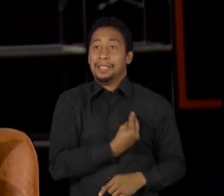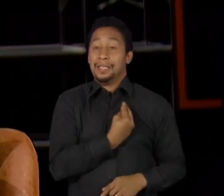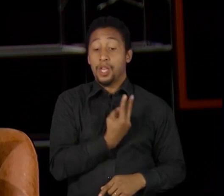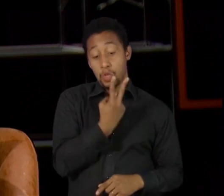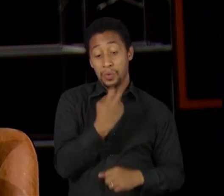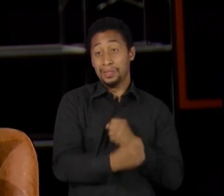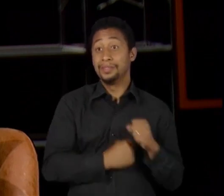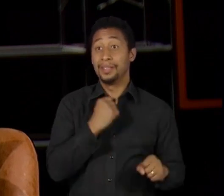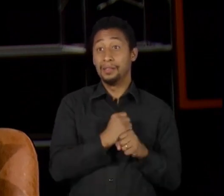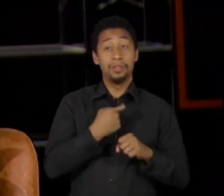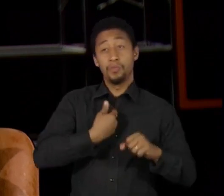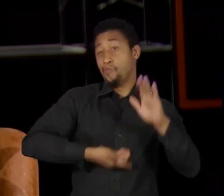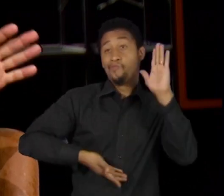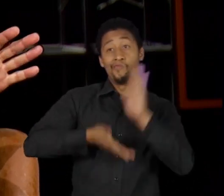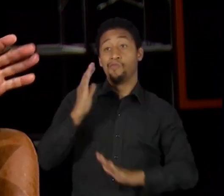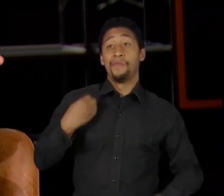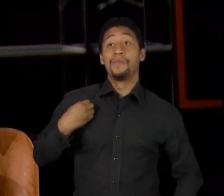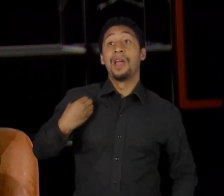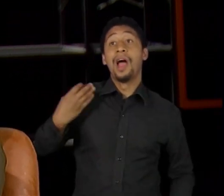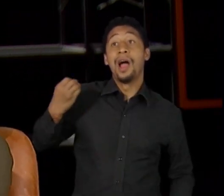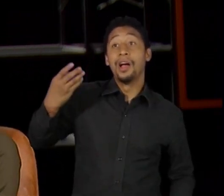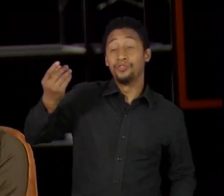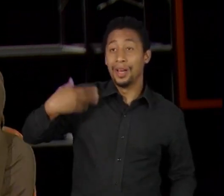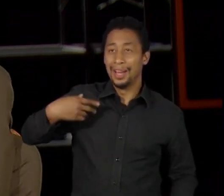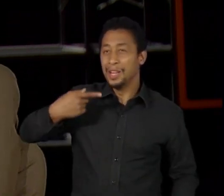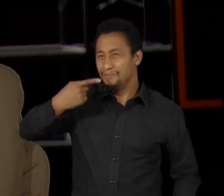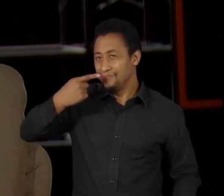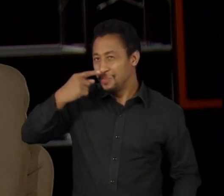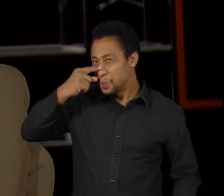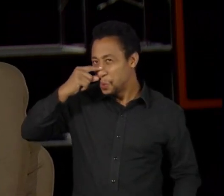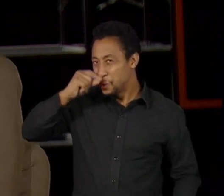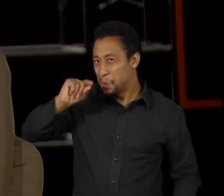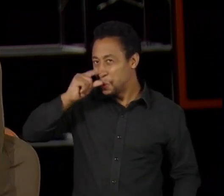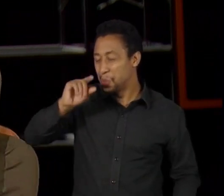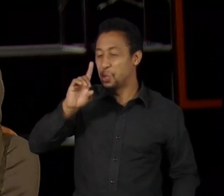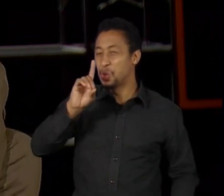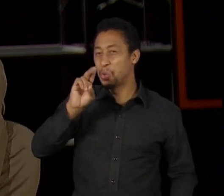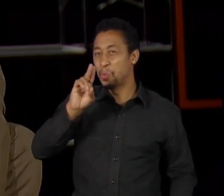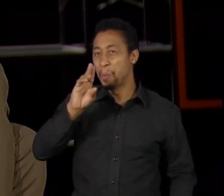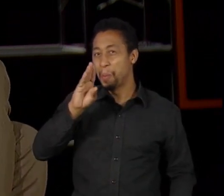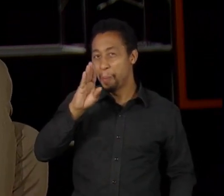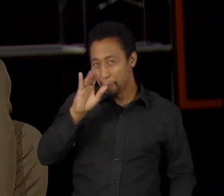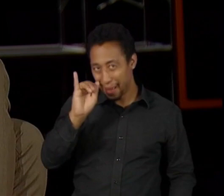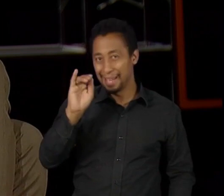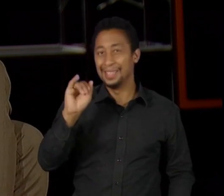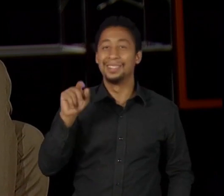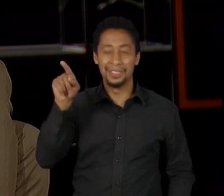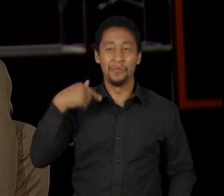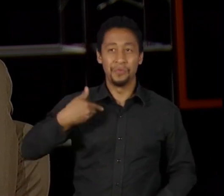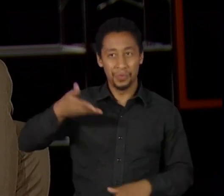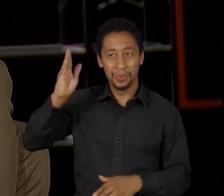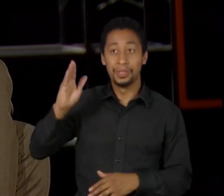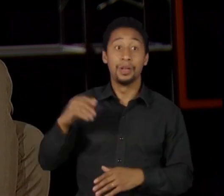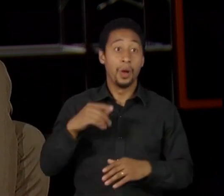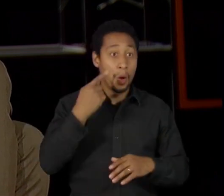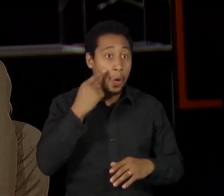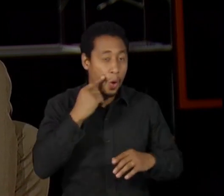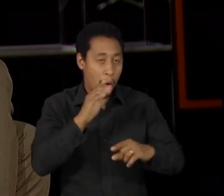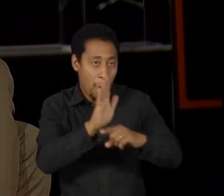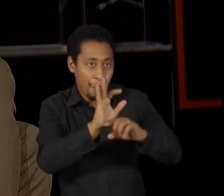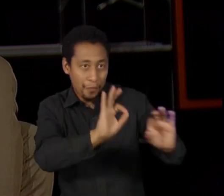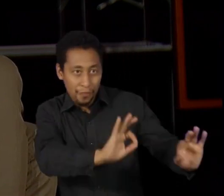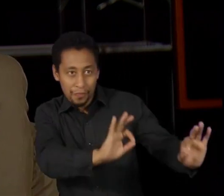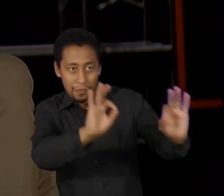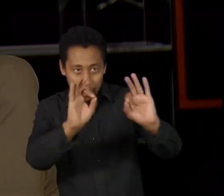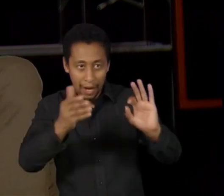boi. E aí vamos parar, vamos te mostrar esse quadro que a gente preparou sobre essa pessoa